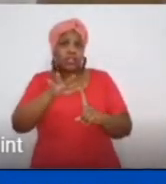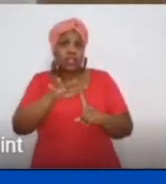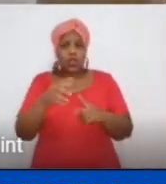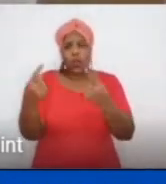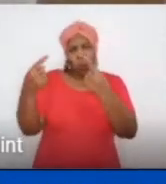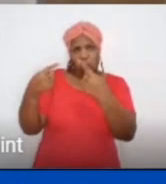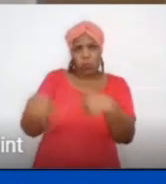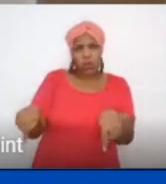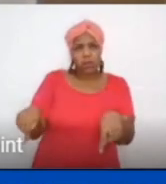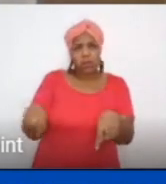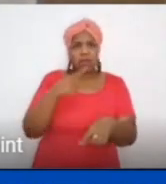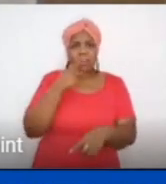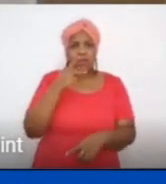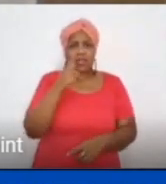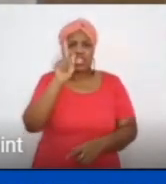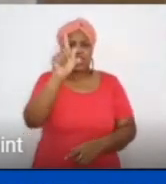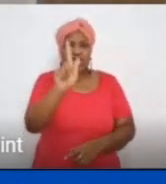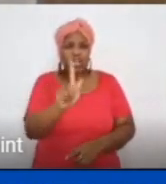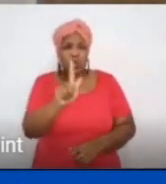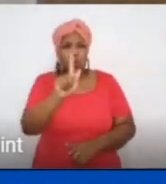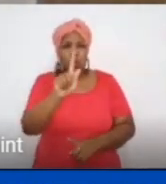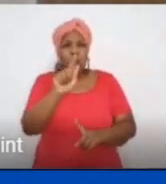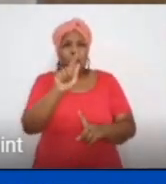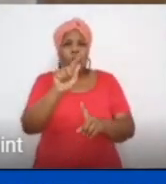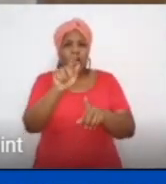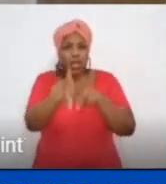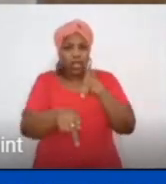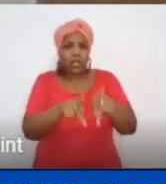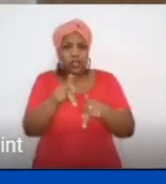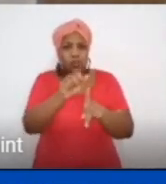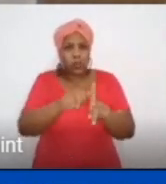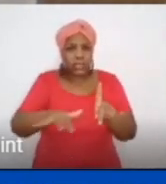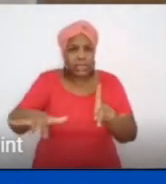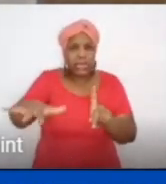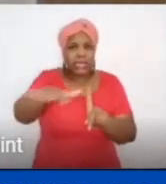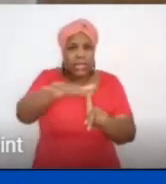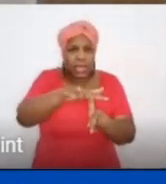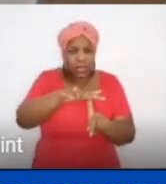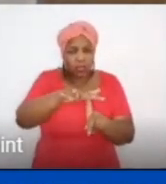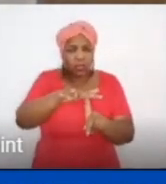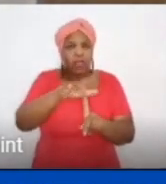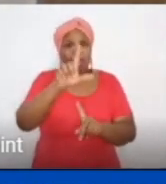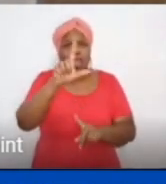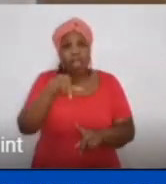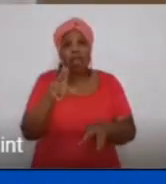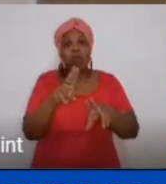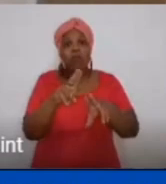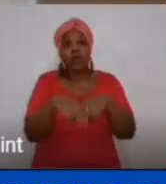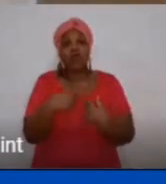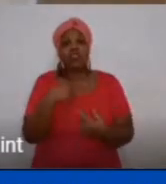de gestão social, ele é eminentemente